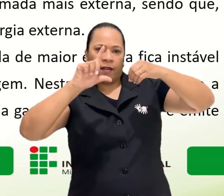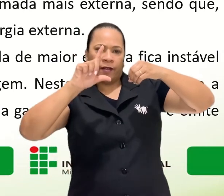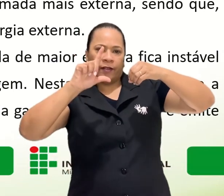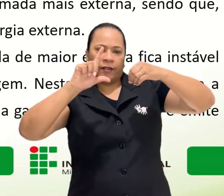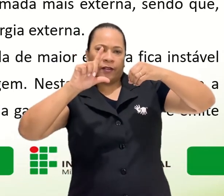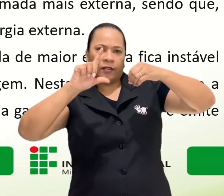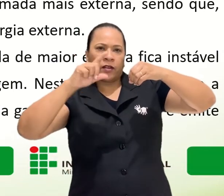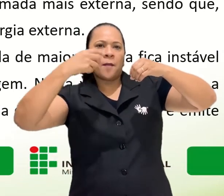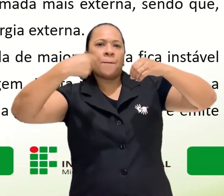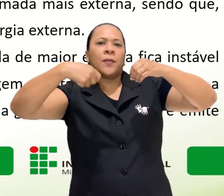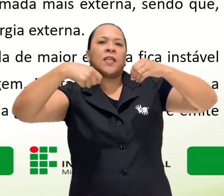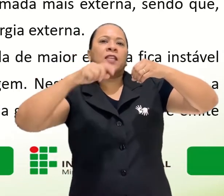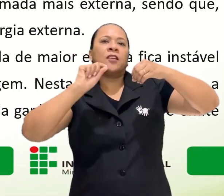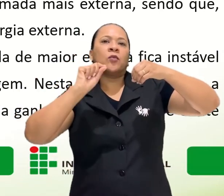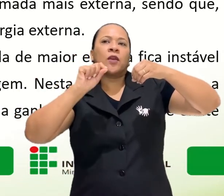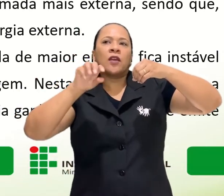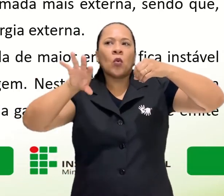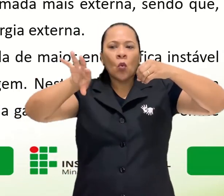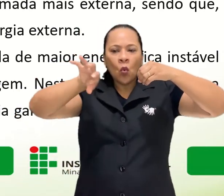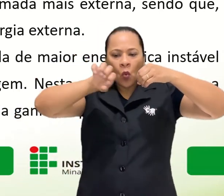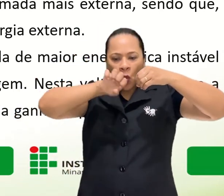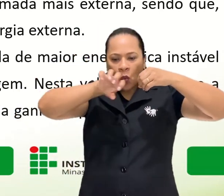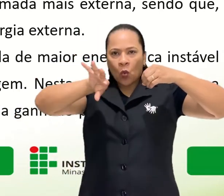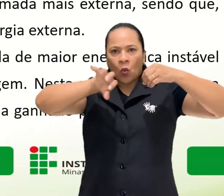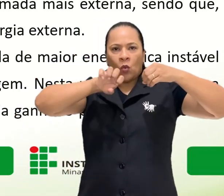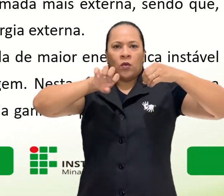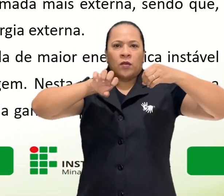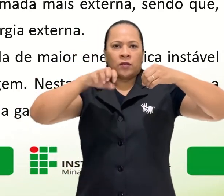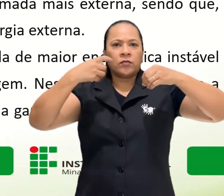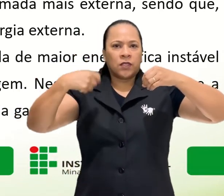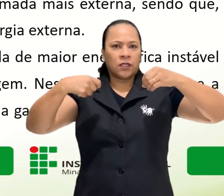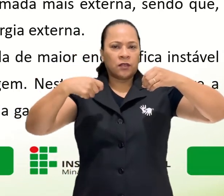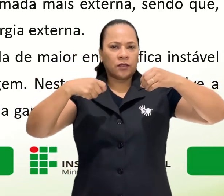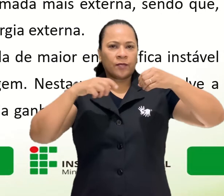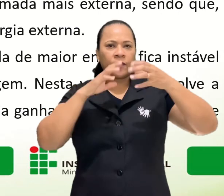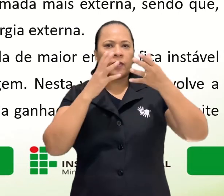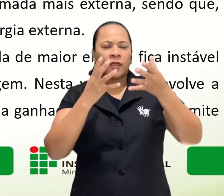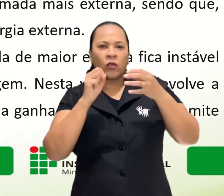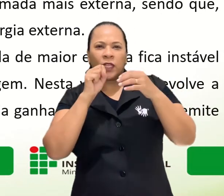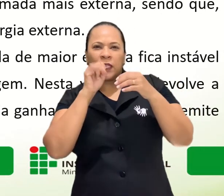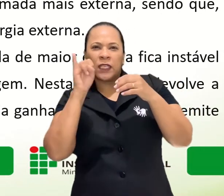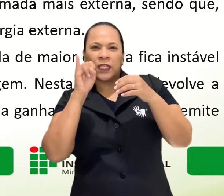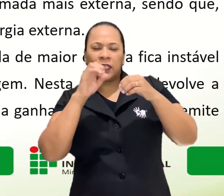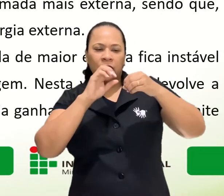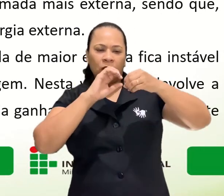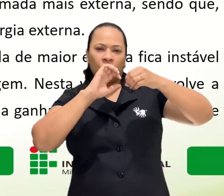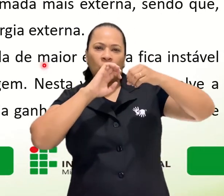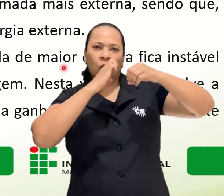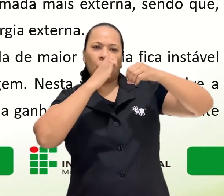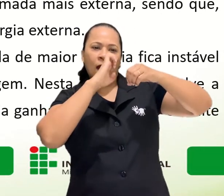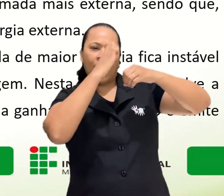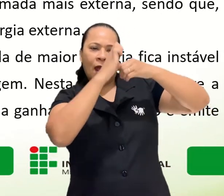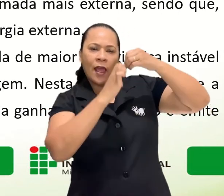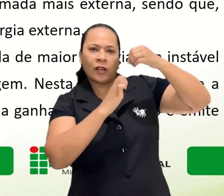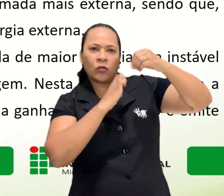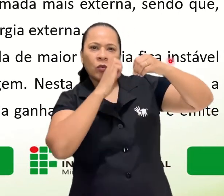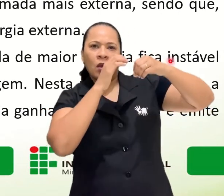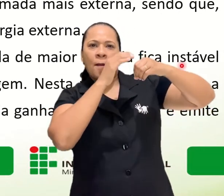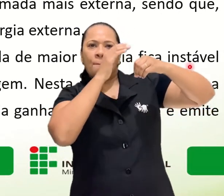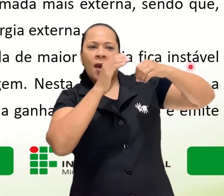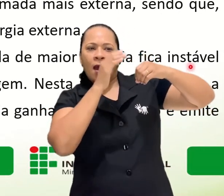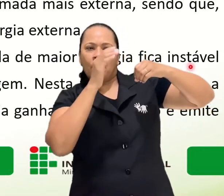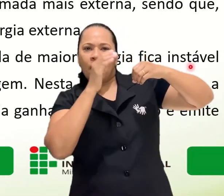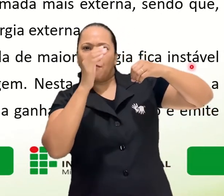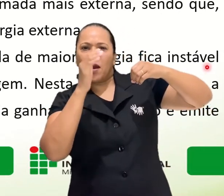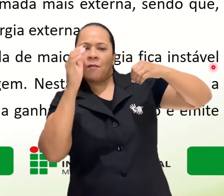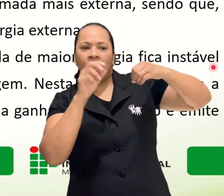ele precisa absorver energia. Um elétron que saltou para uma camada de maior